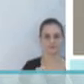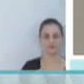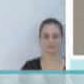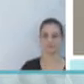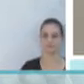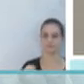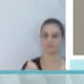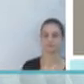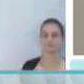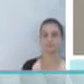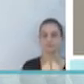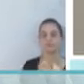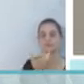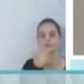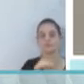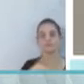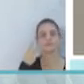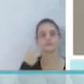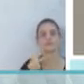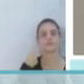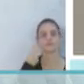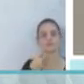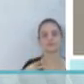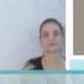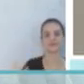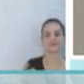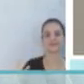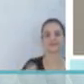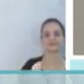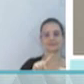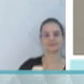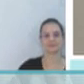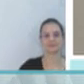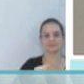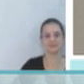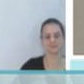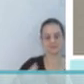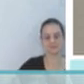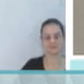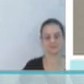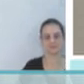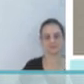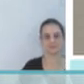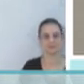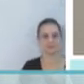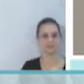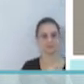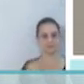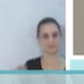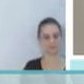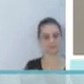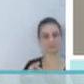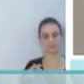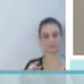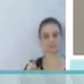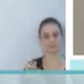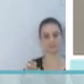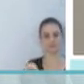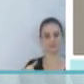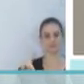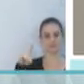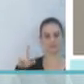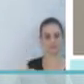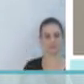na época das eleições do ano passado eu comecei a me interessar muito e eu queria debater a política com os meus colegas